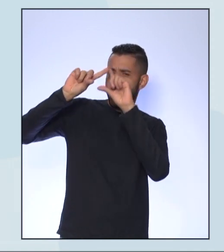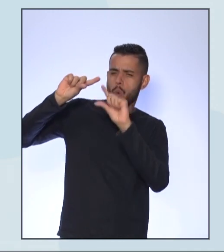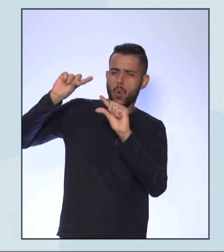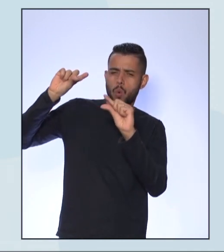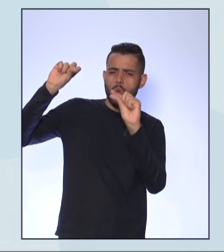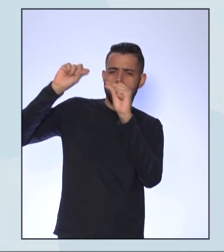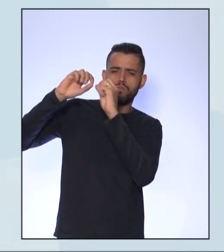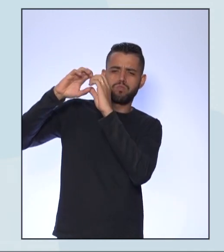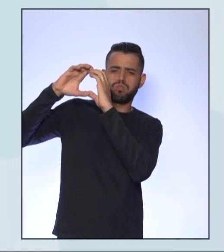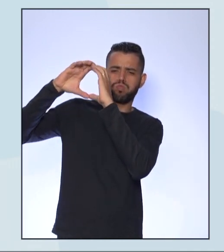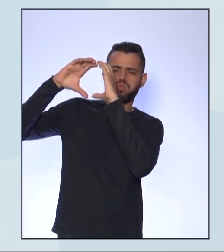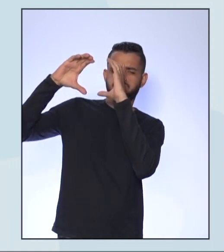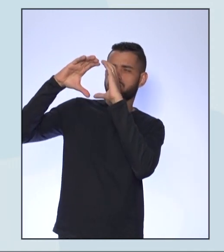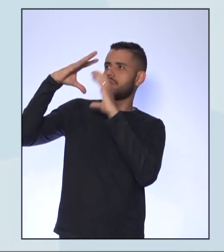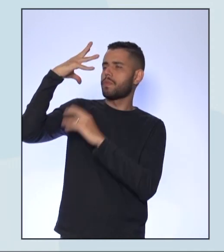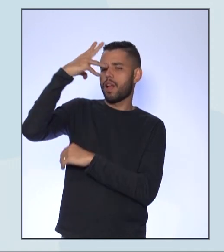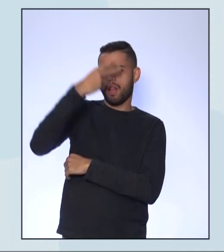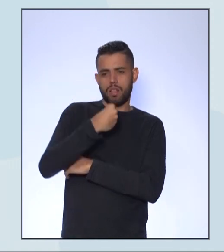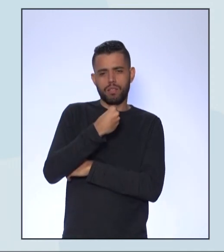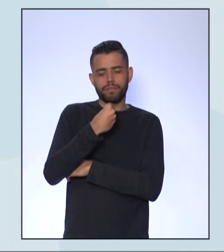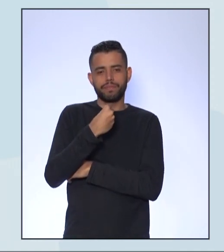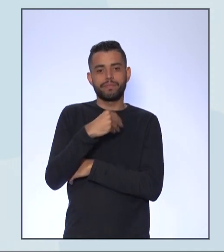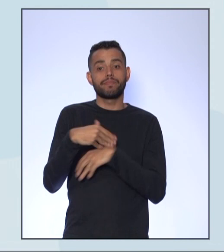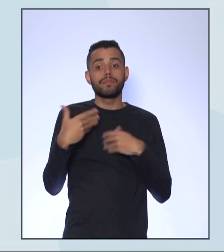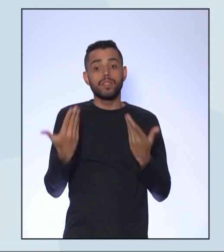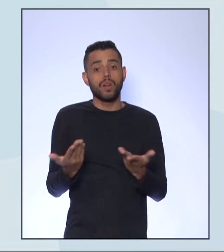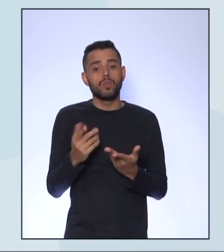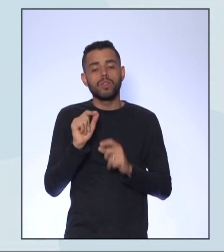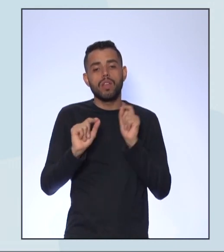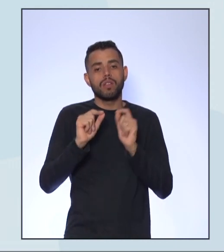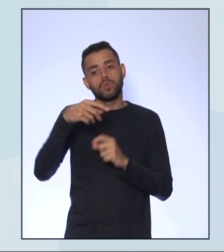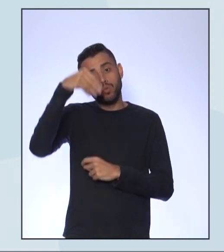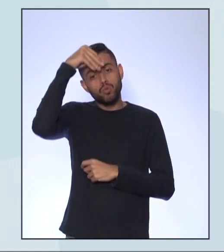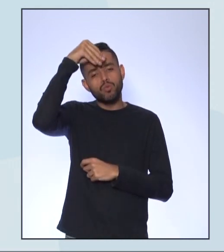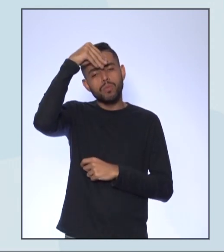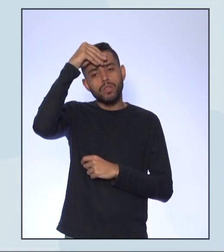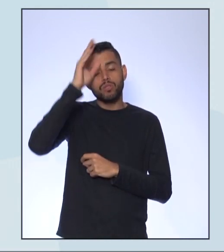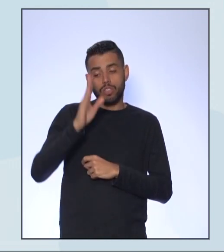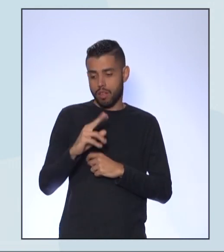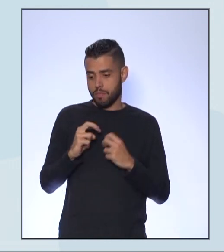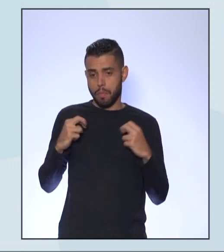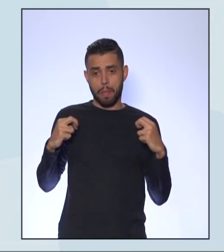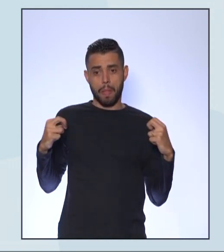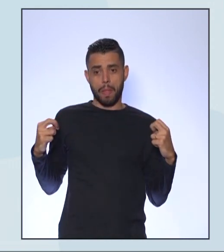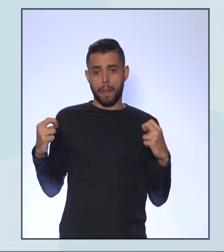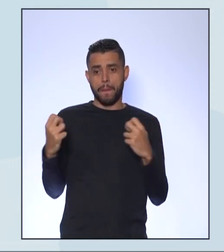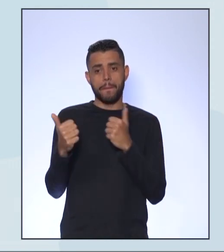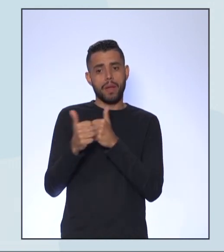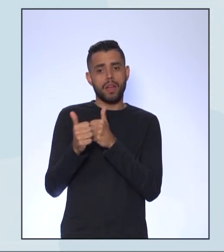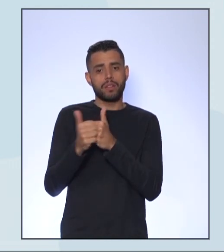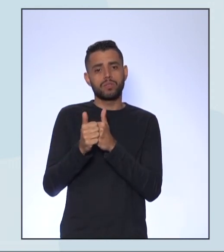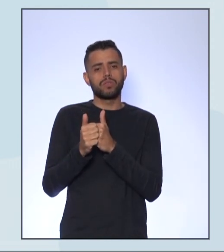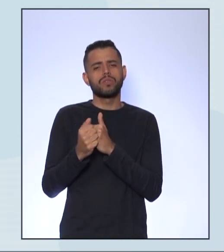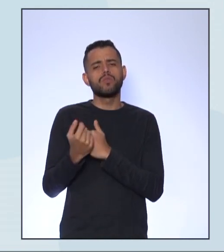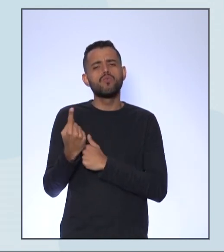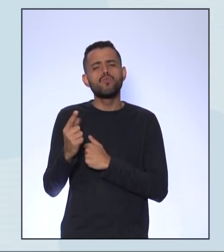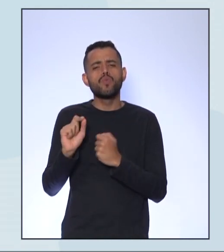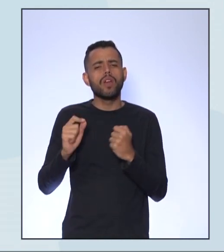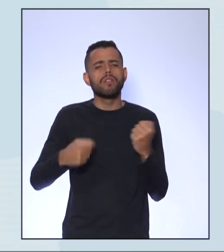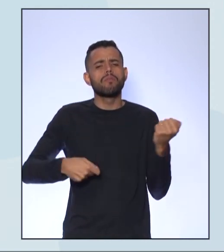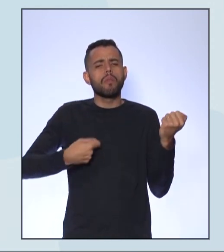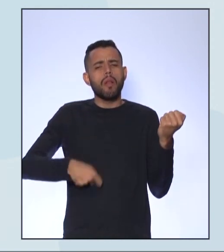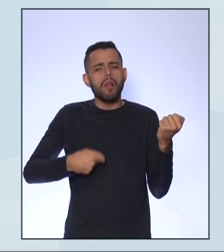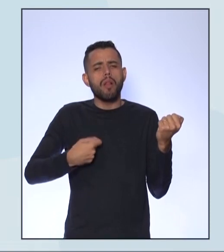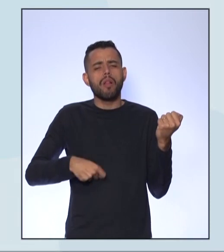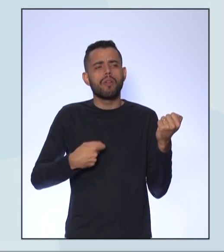fazia cheia e bela. Assim, quando se deu por conta, os sobrinhos estavam à sua volta. Um deles fazia nas mãos uma viola e